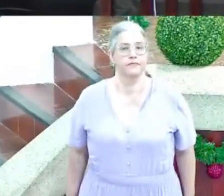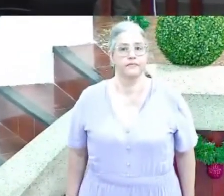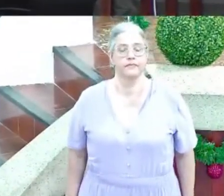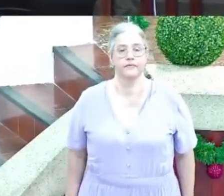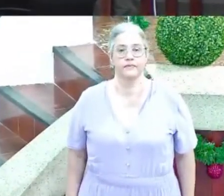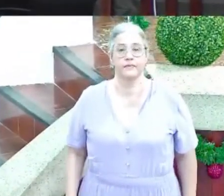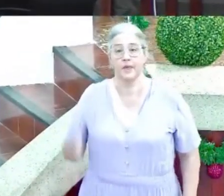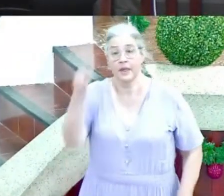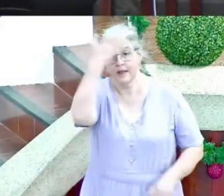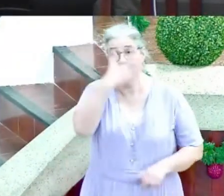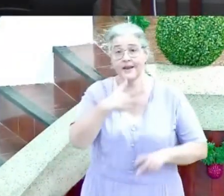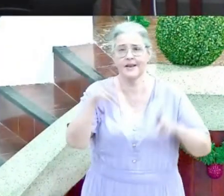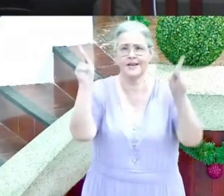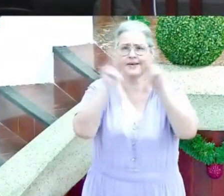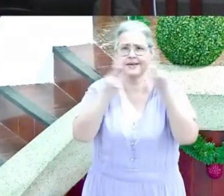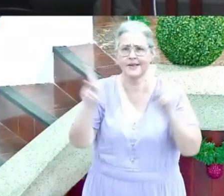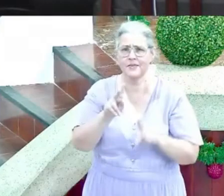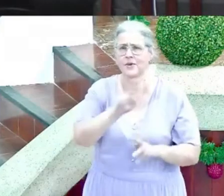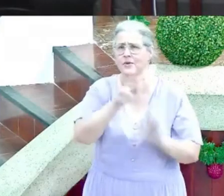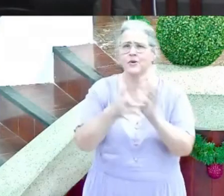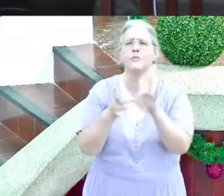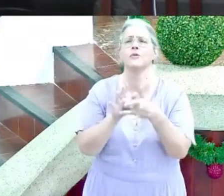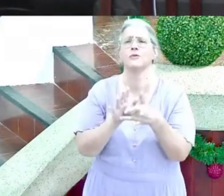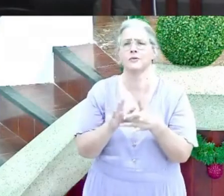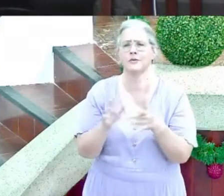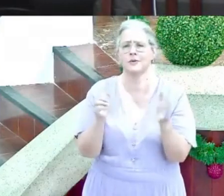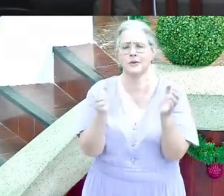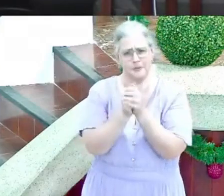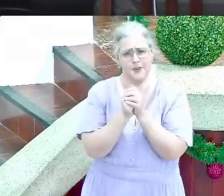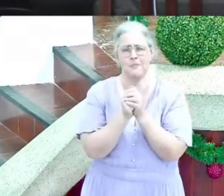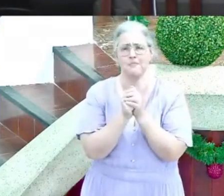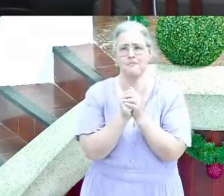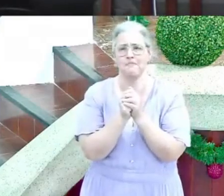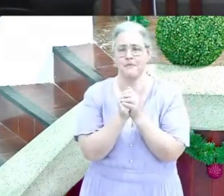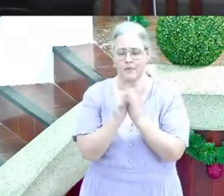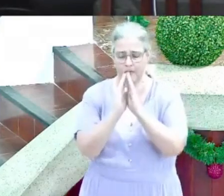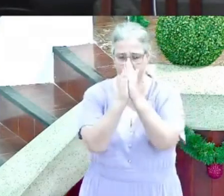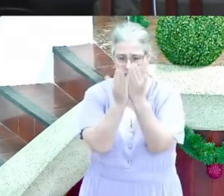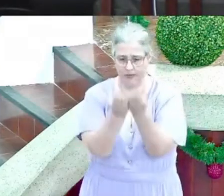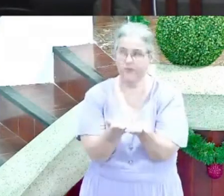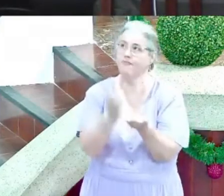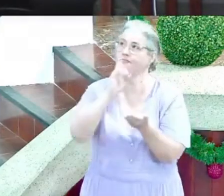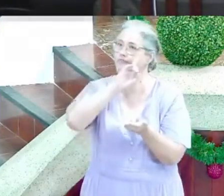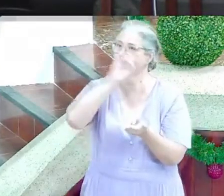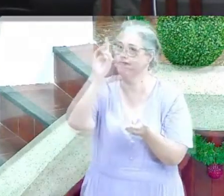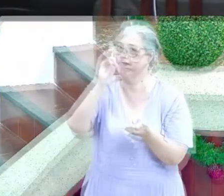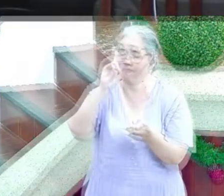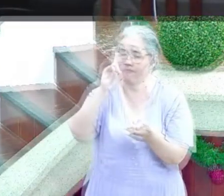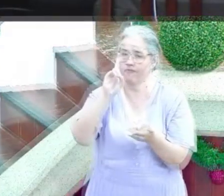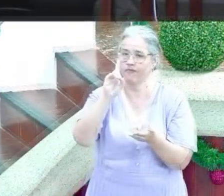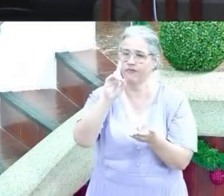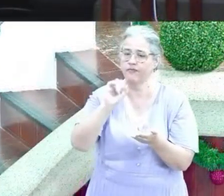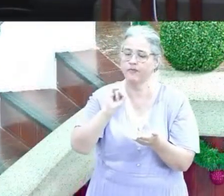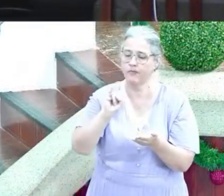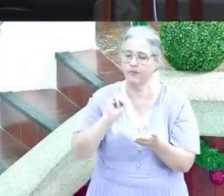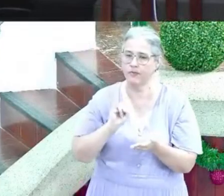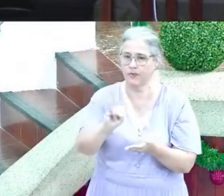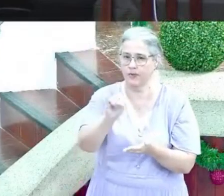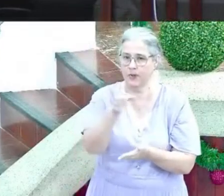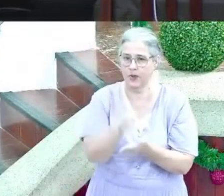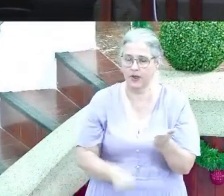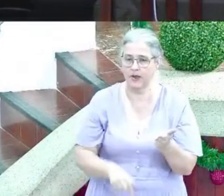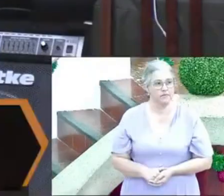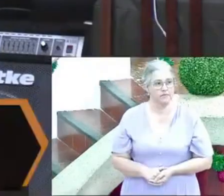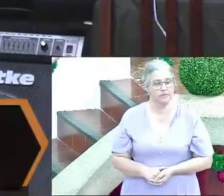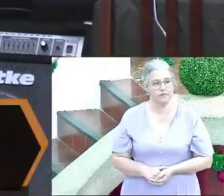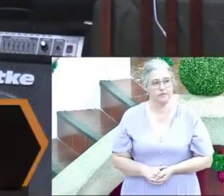Graça e paz no nome de Jesus, irmãos. Abra sua Bíblia no livro do profeta Isaías, no capítulo